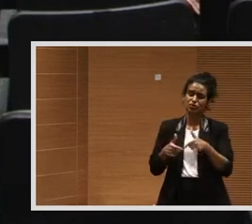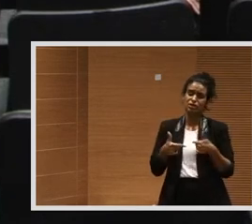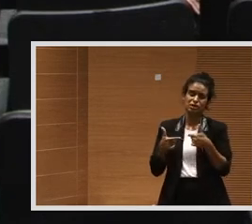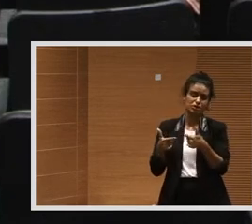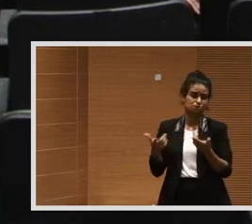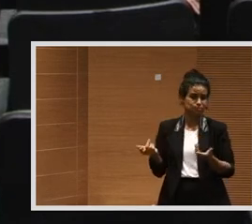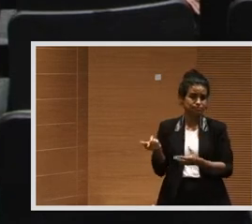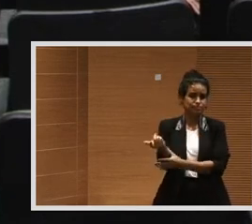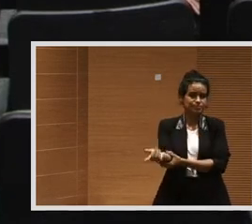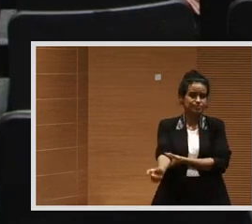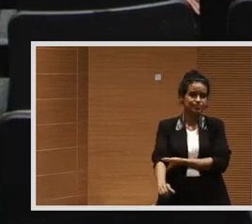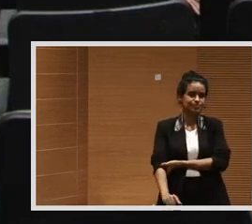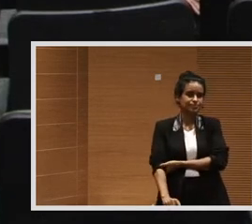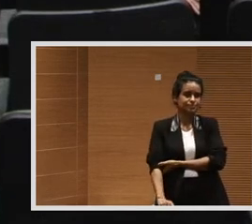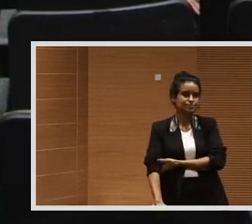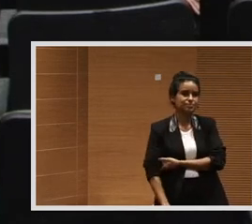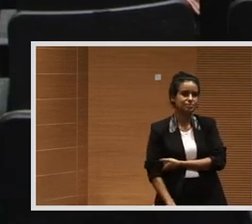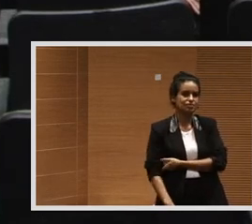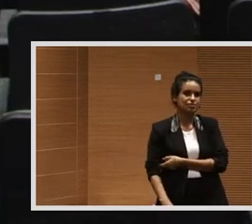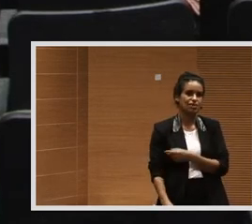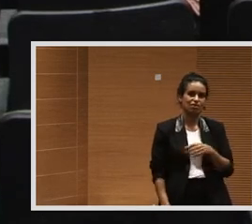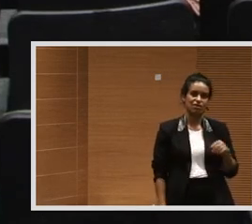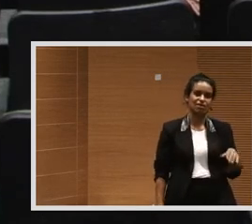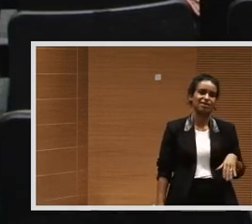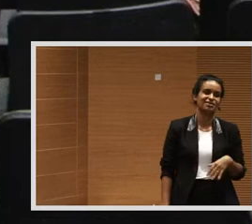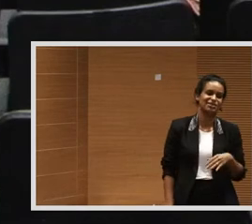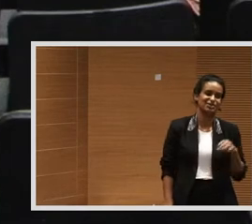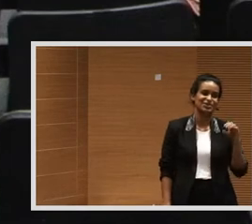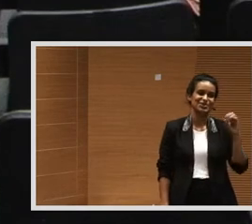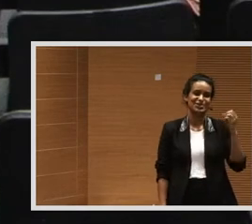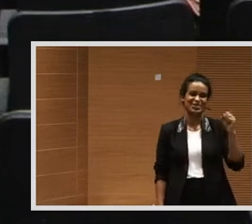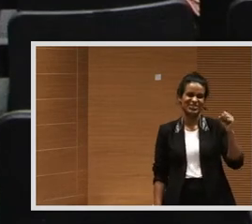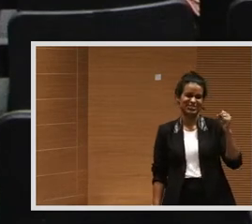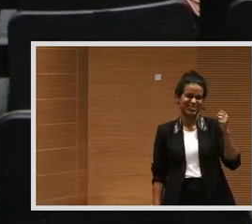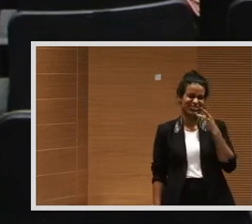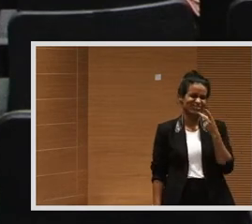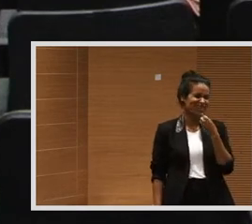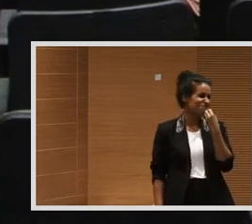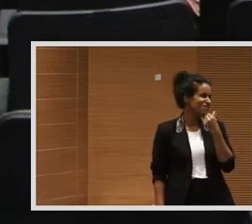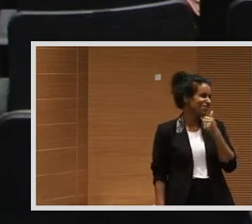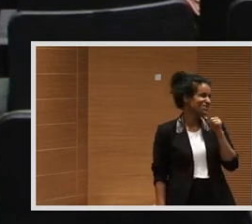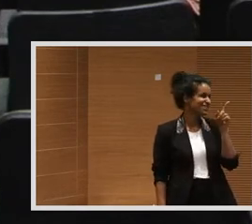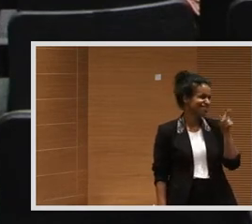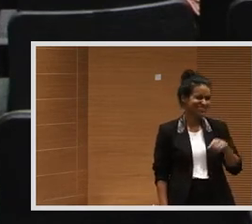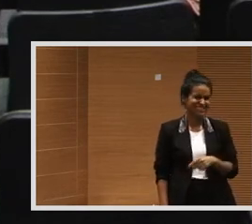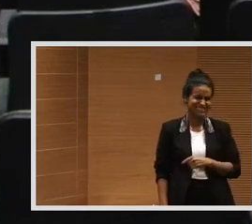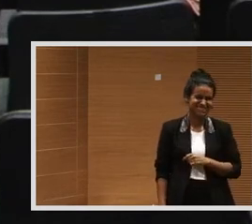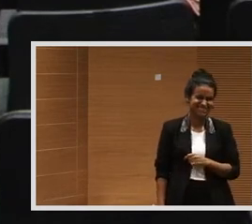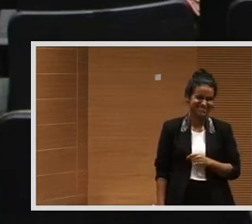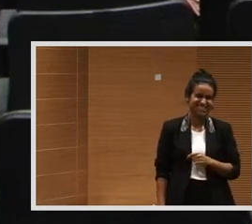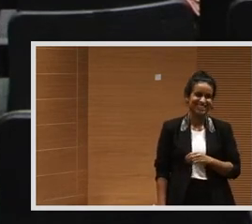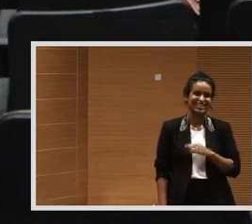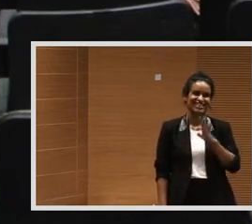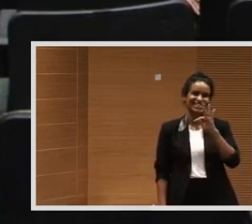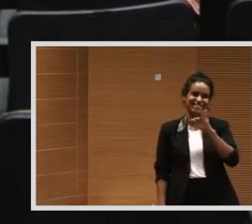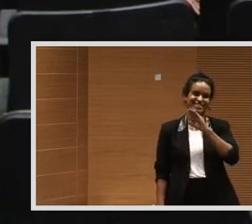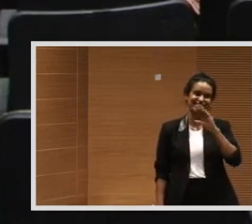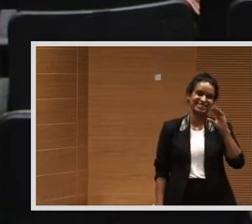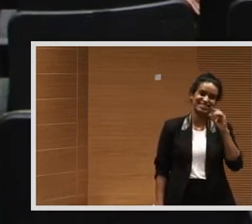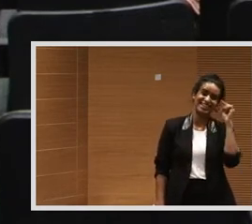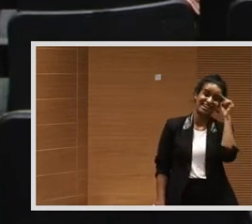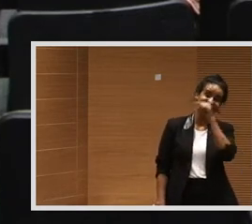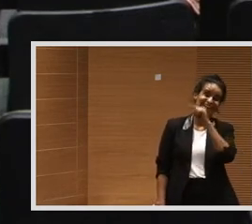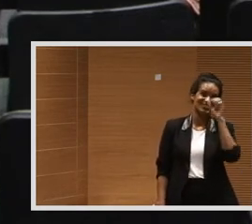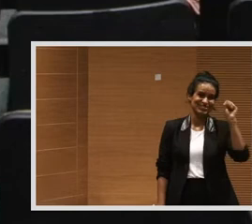Só, já que falaram tanto do Rio Grande do Sul, vamos falar uma coisa boa também de lá, do pessoal de TCC de lá, né,